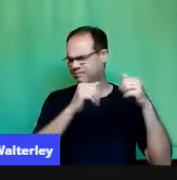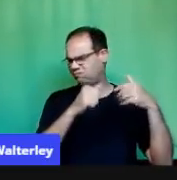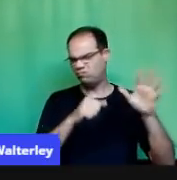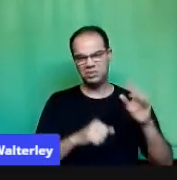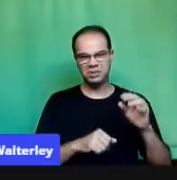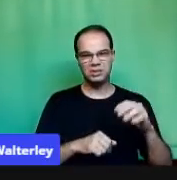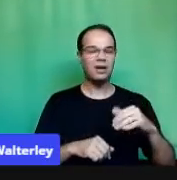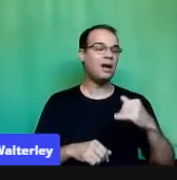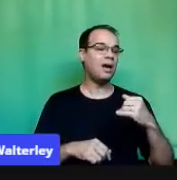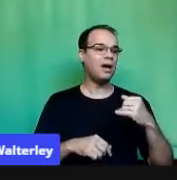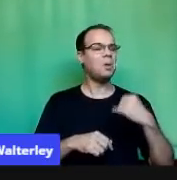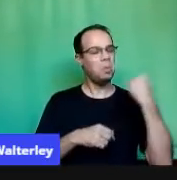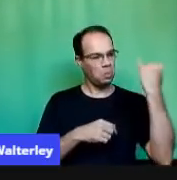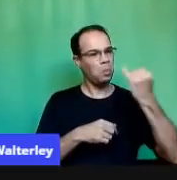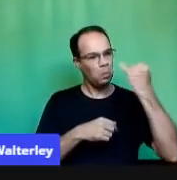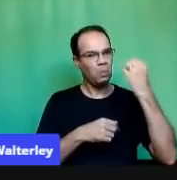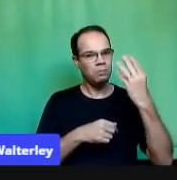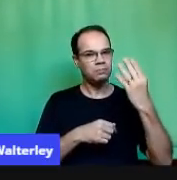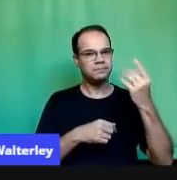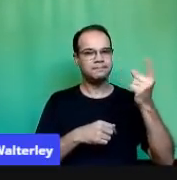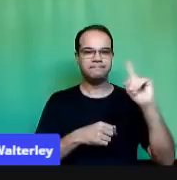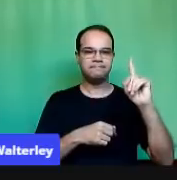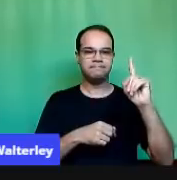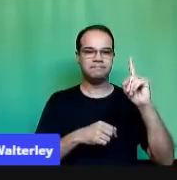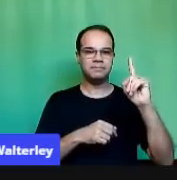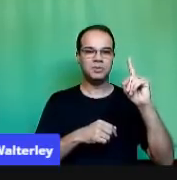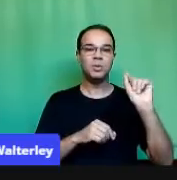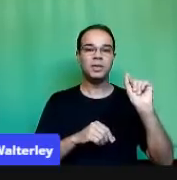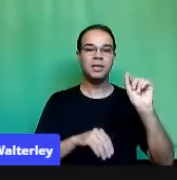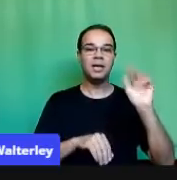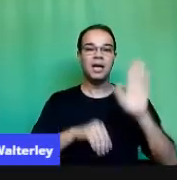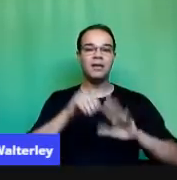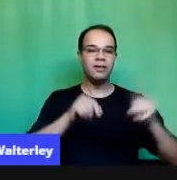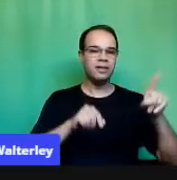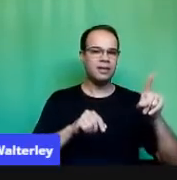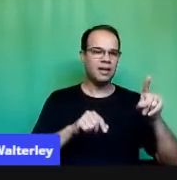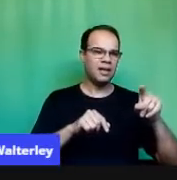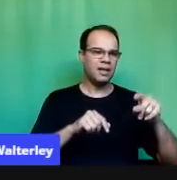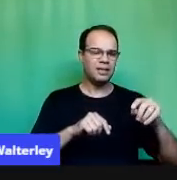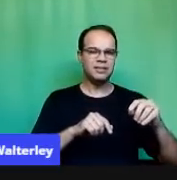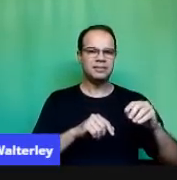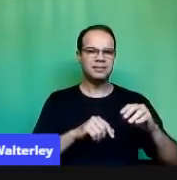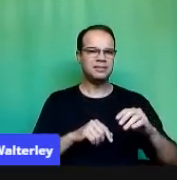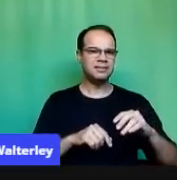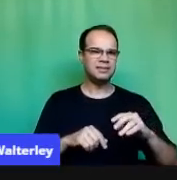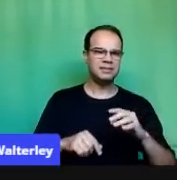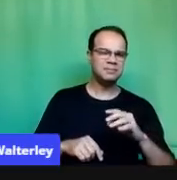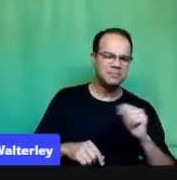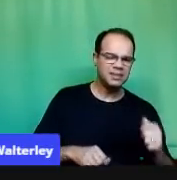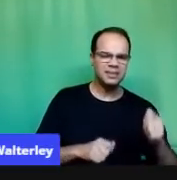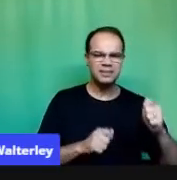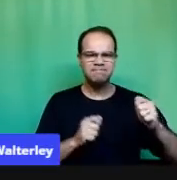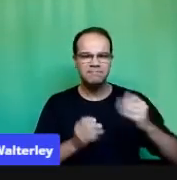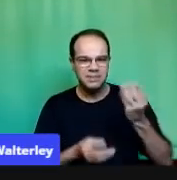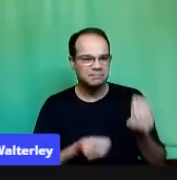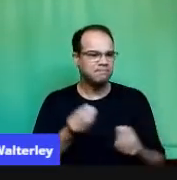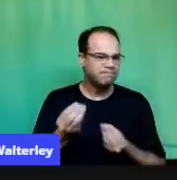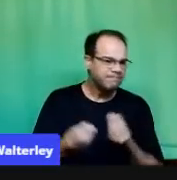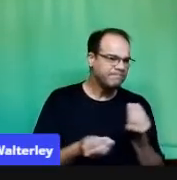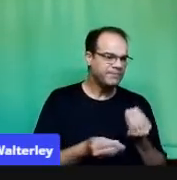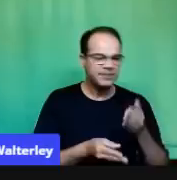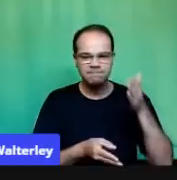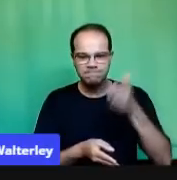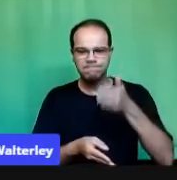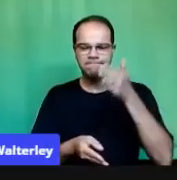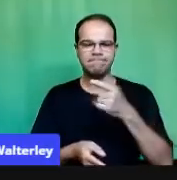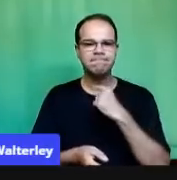sociedade. Aquele que não deu certo virou artista. Aquele que não faz nada virou